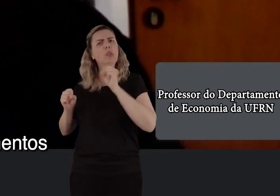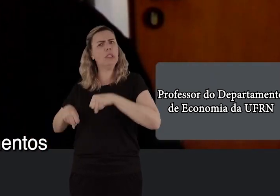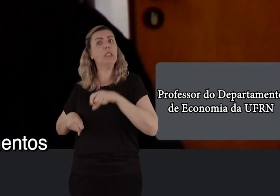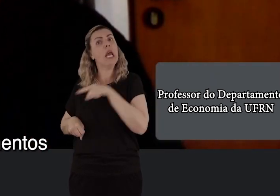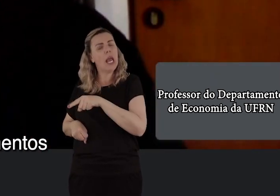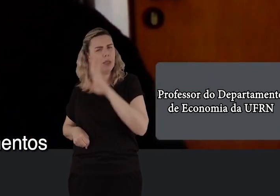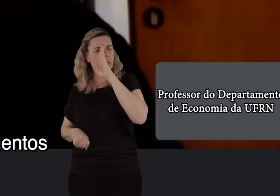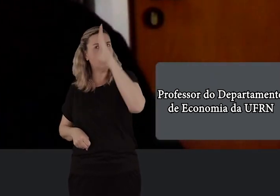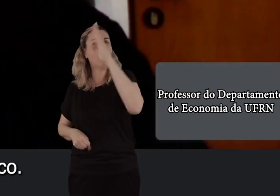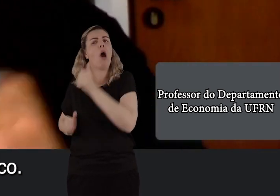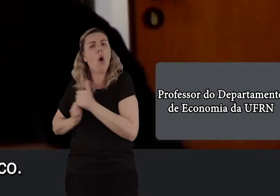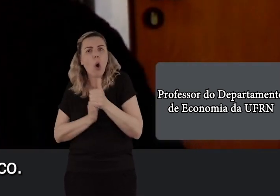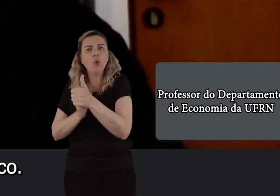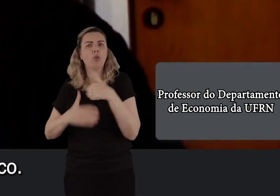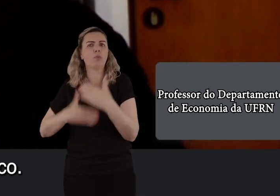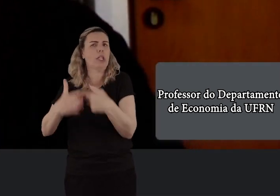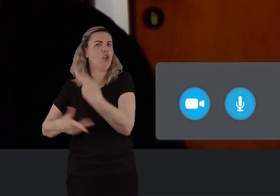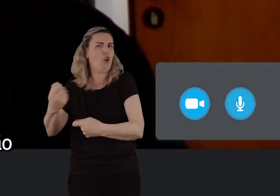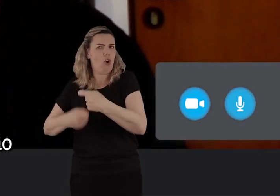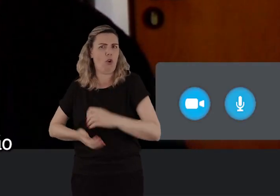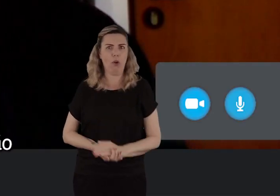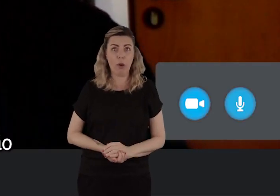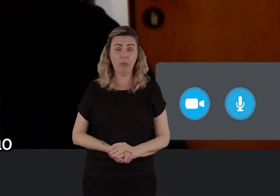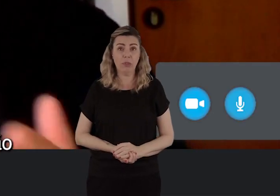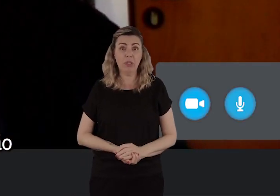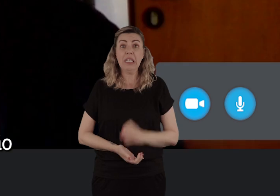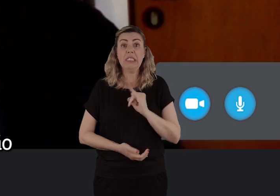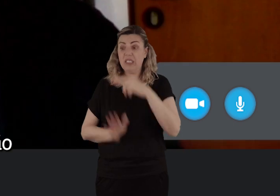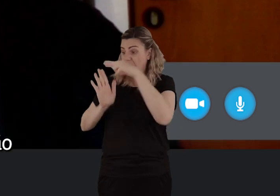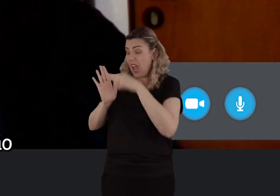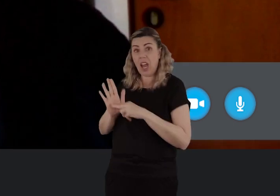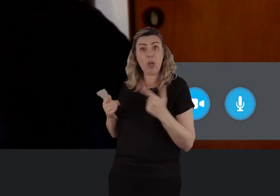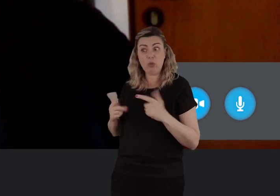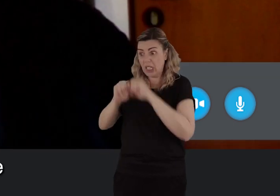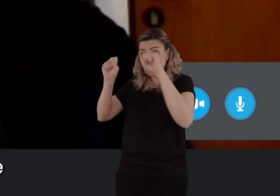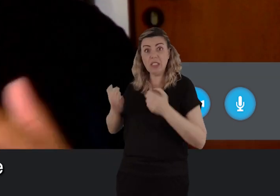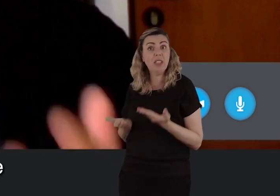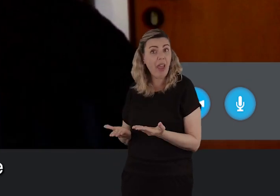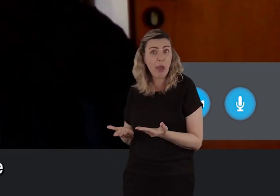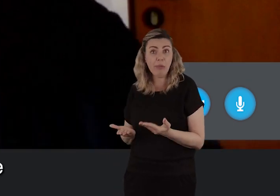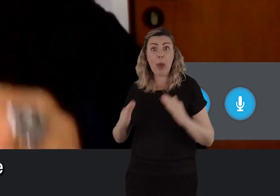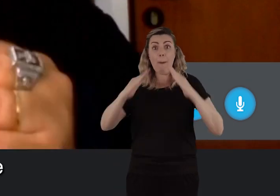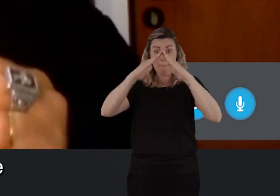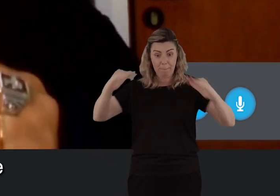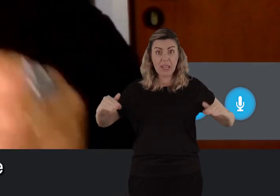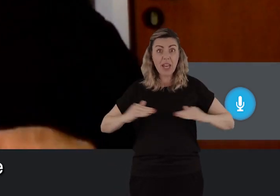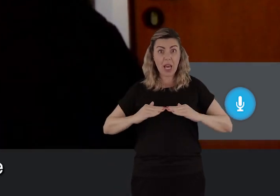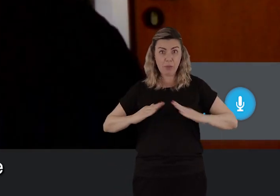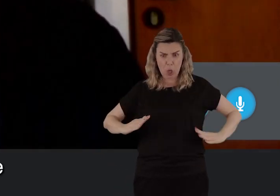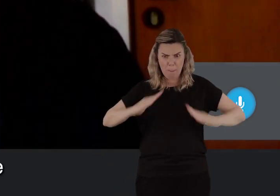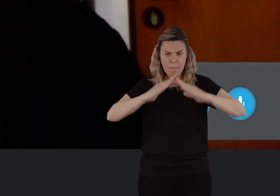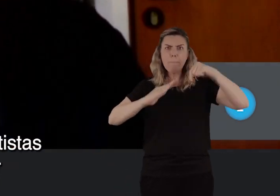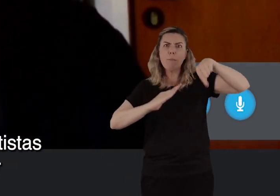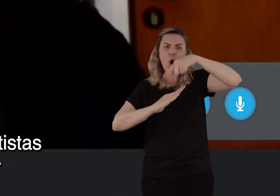são os elementos que conduzem o processo econômico. Se não há regulação desse sistema, a pirâmide, o topo